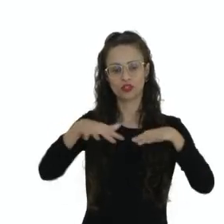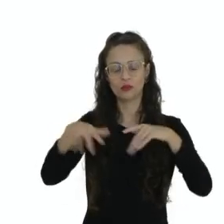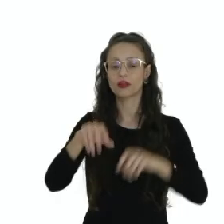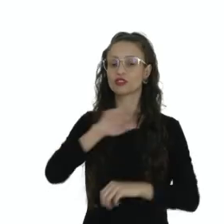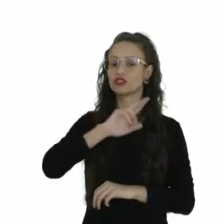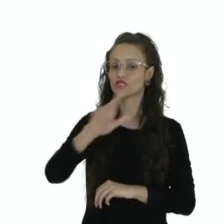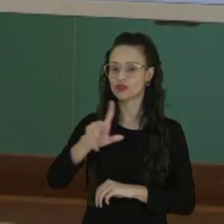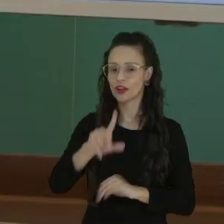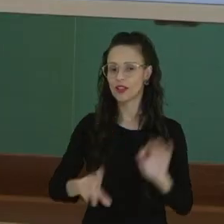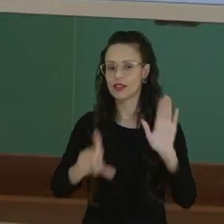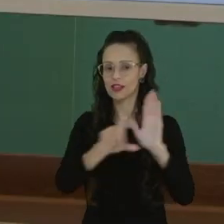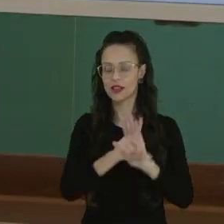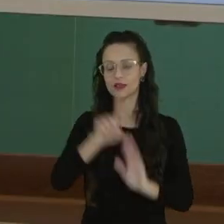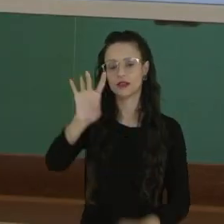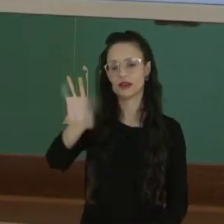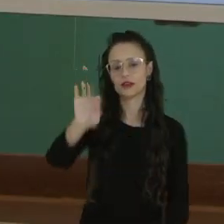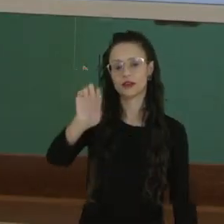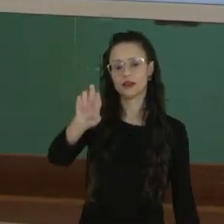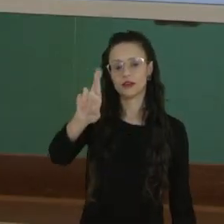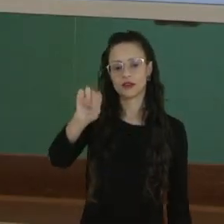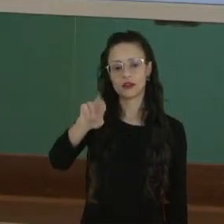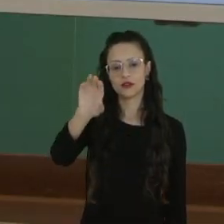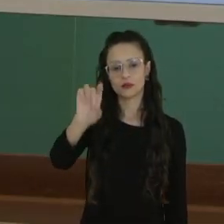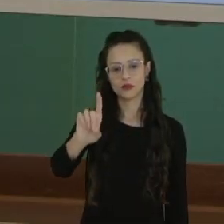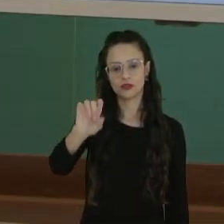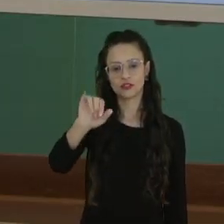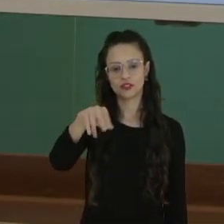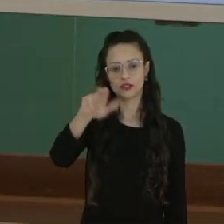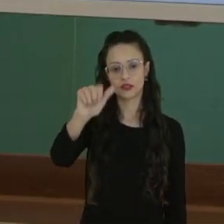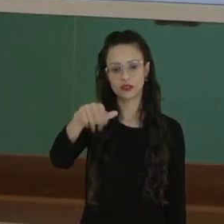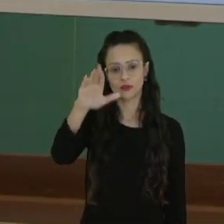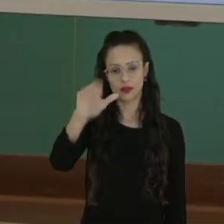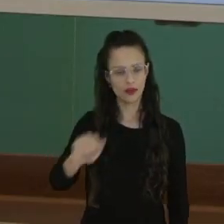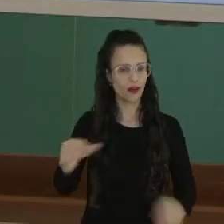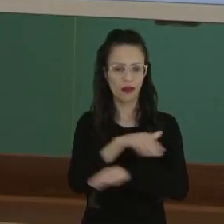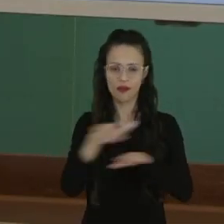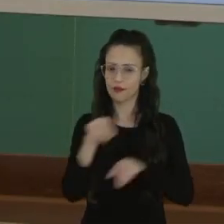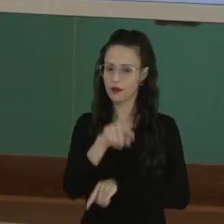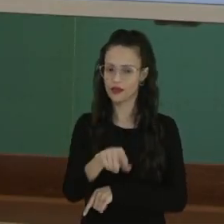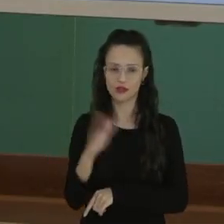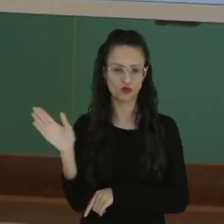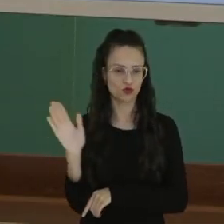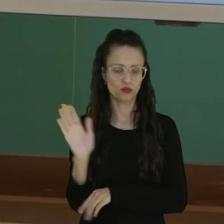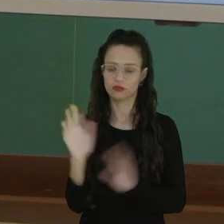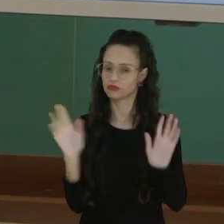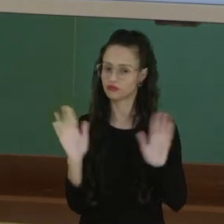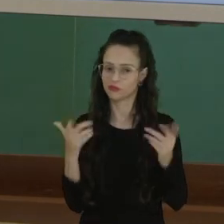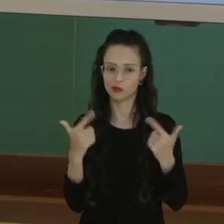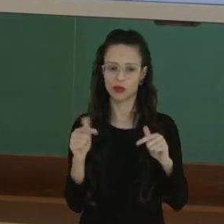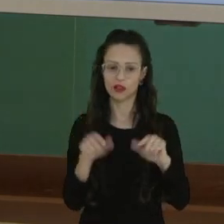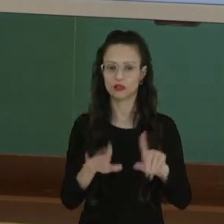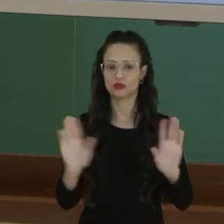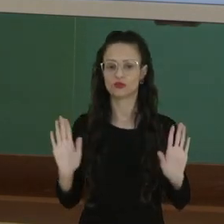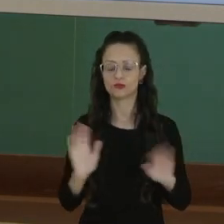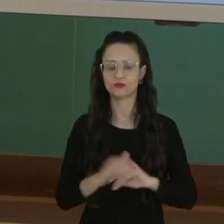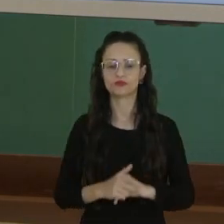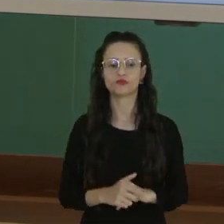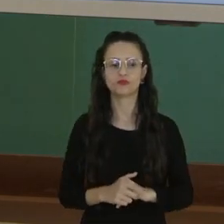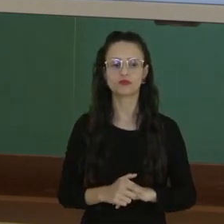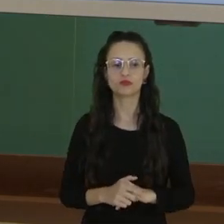termodinâmica, elas colocam um basta nessa brincadeira, né? Então se percebe que não tem essa. A